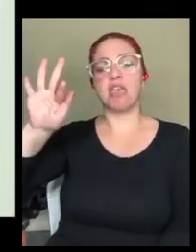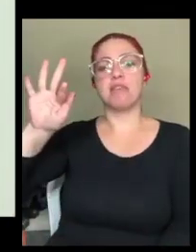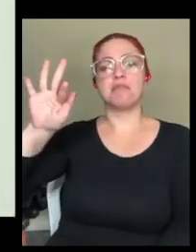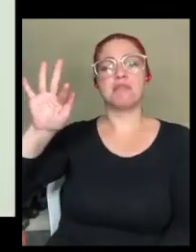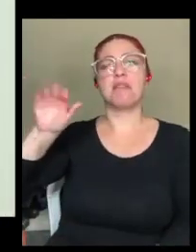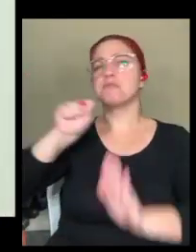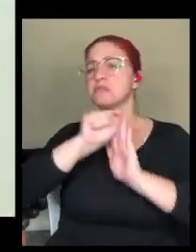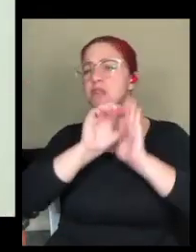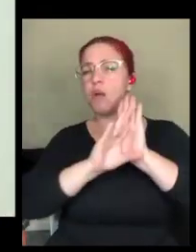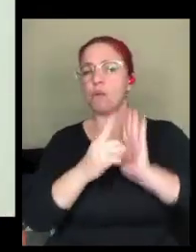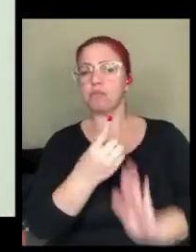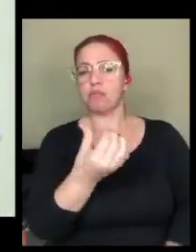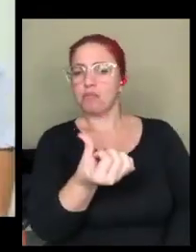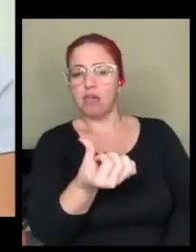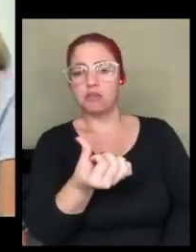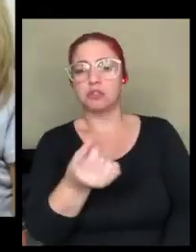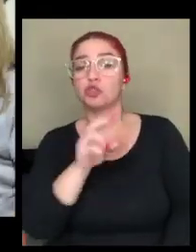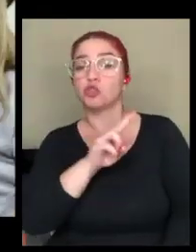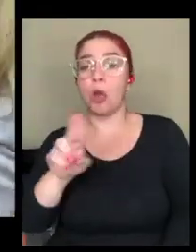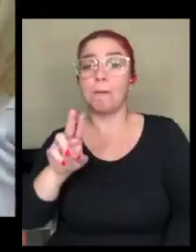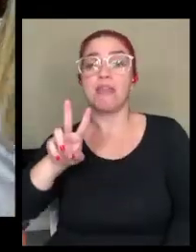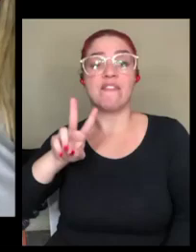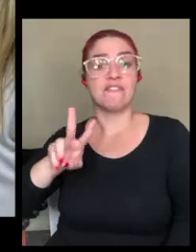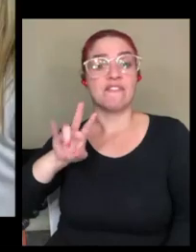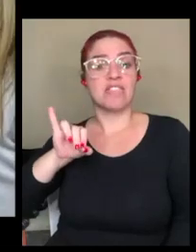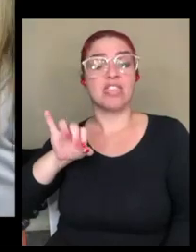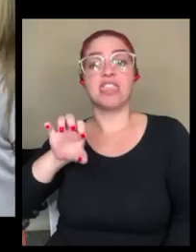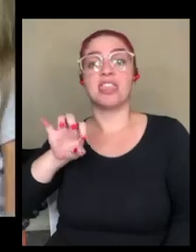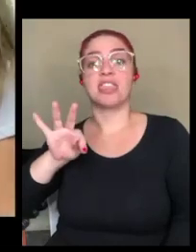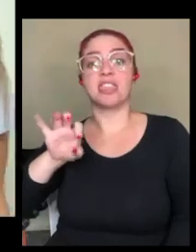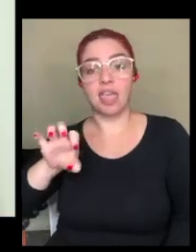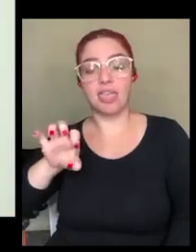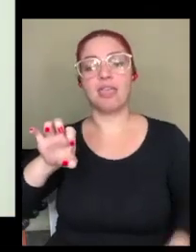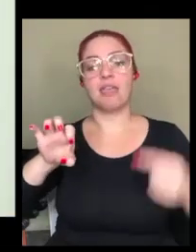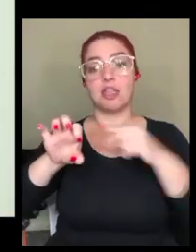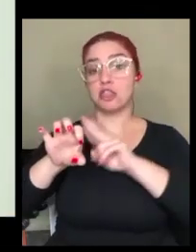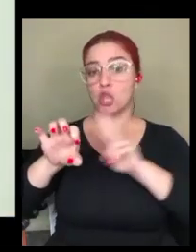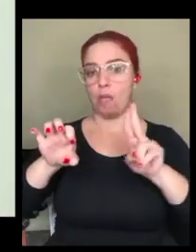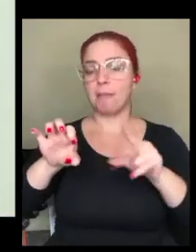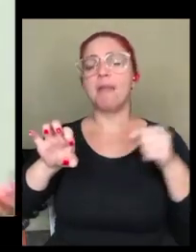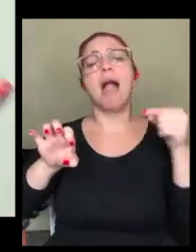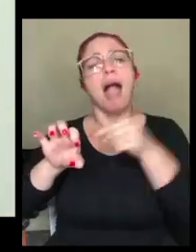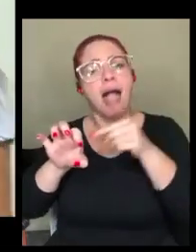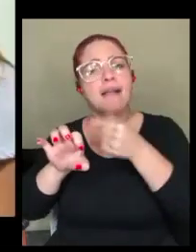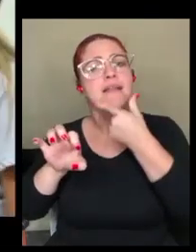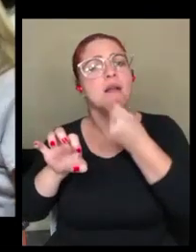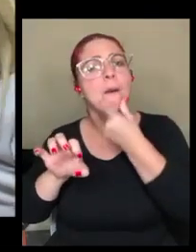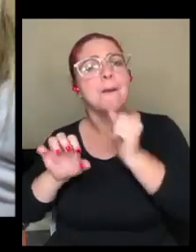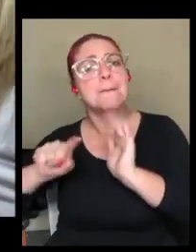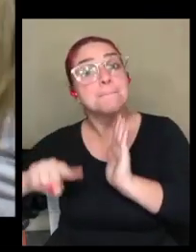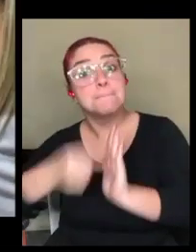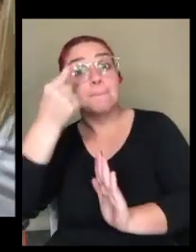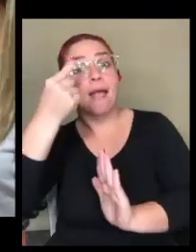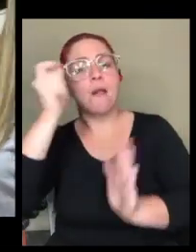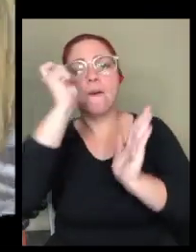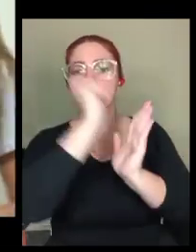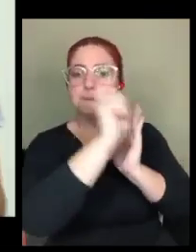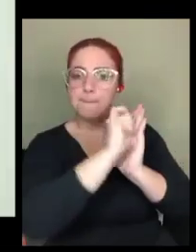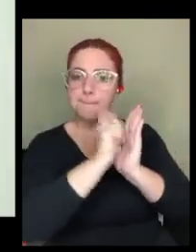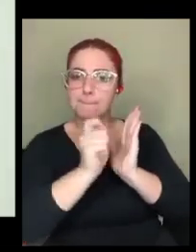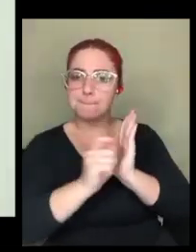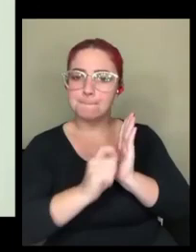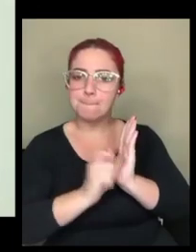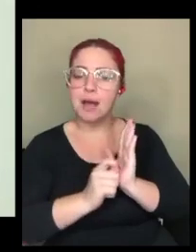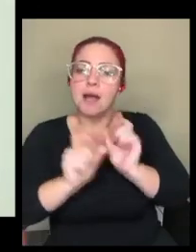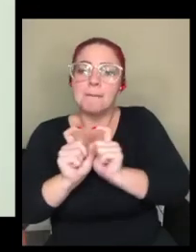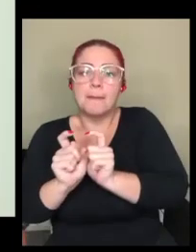no século XVI, que foi o Vieta, né, falando francês bem bonito, ele foi o primeiro que escreveu